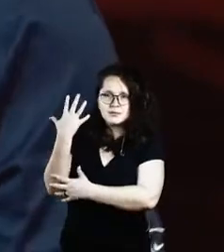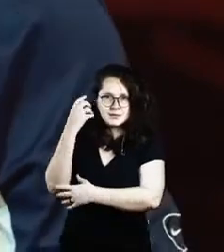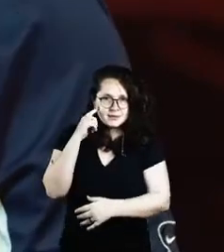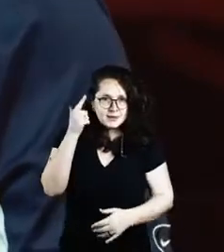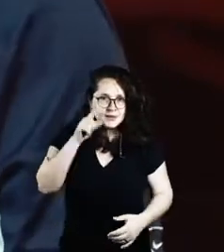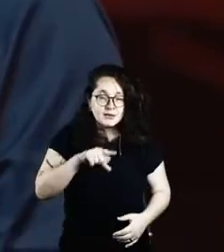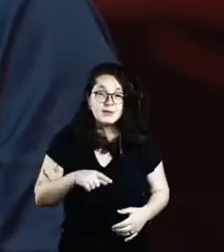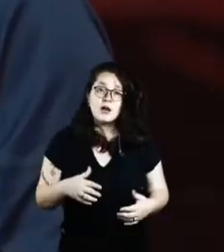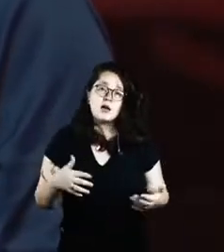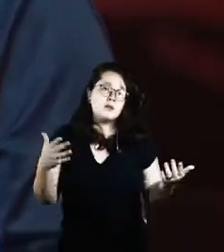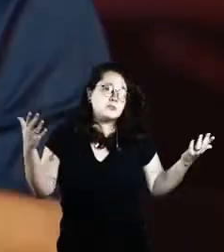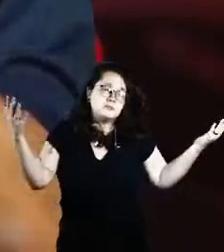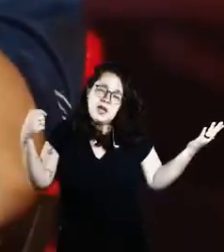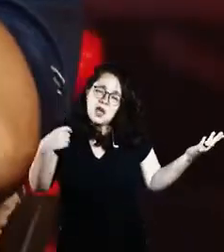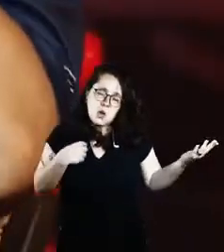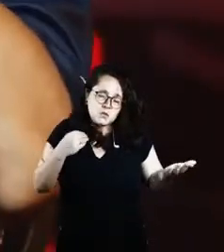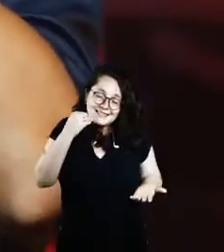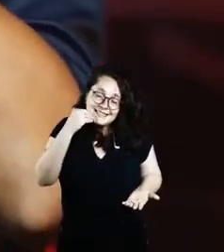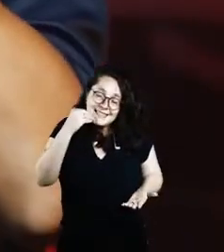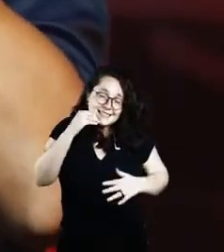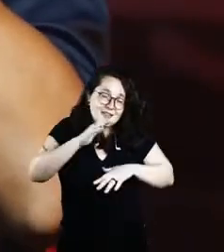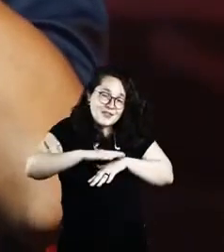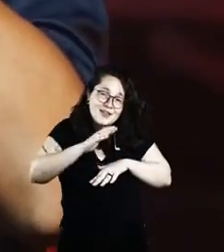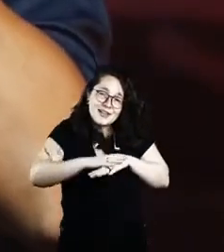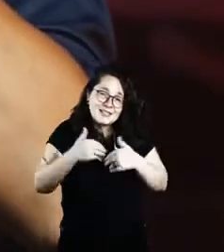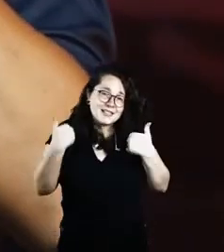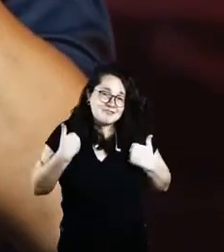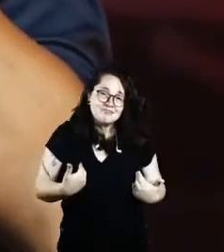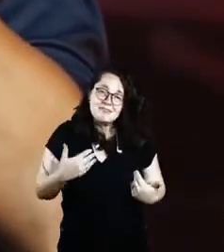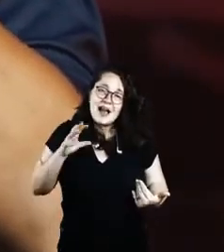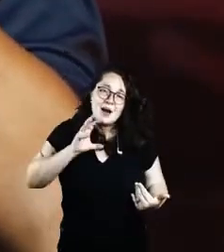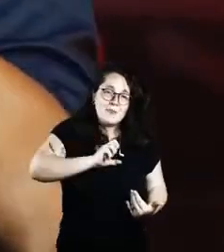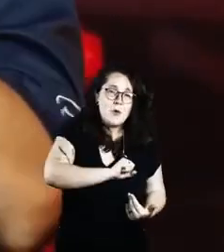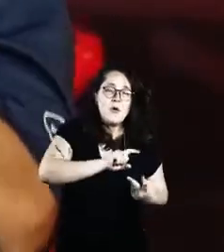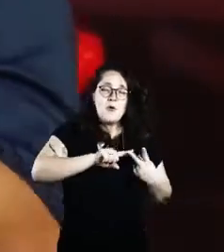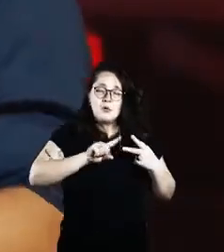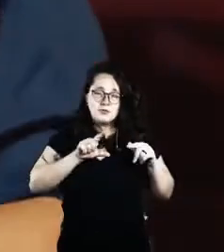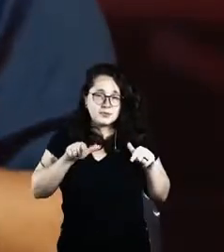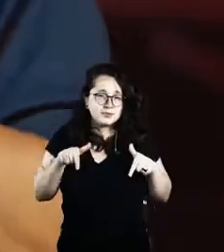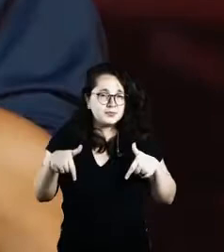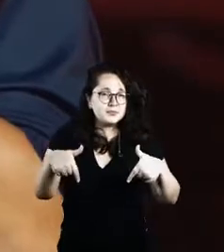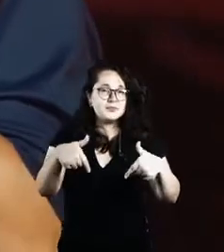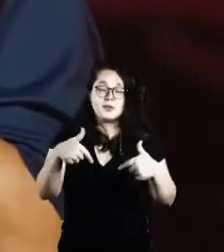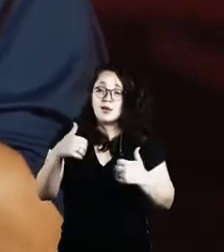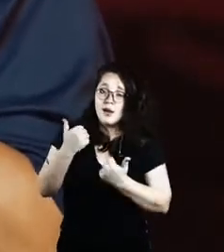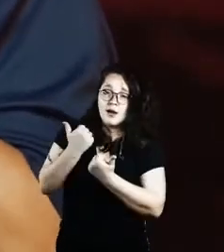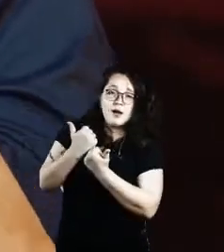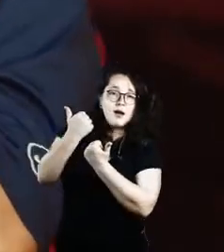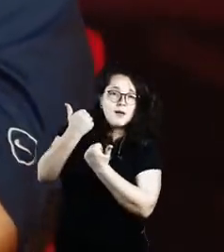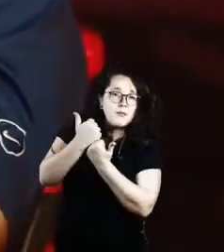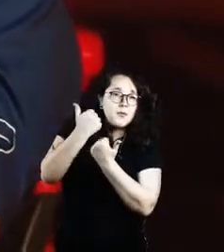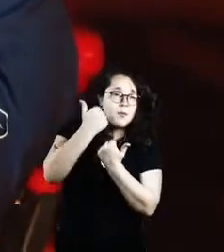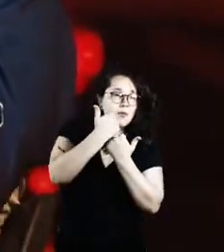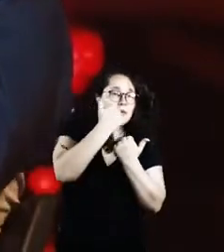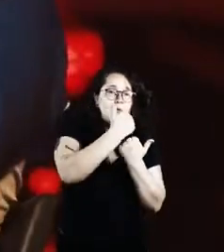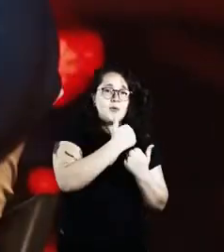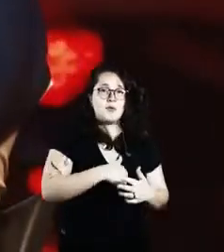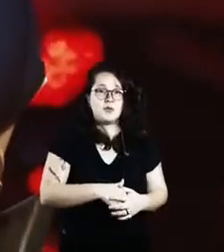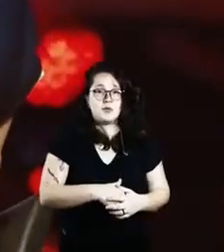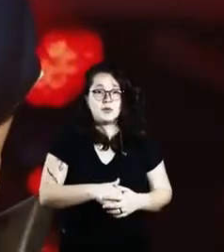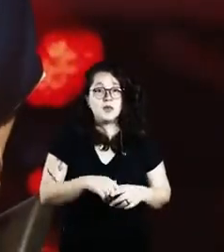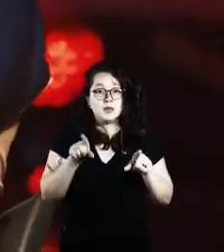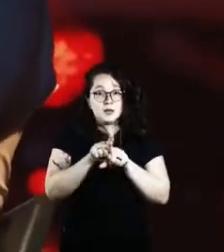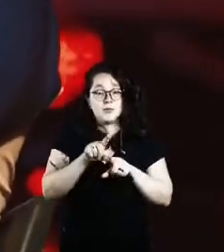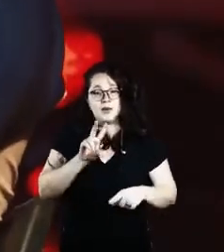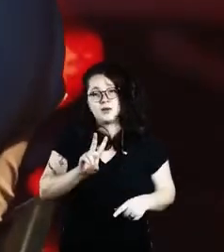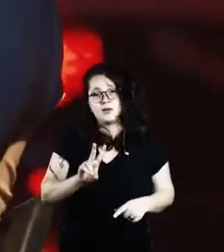a minha parte, o melhor. Com amor, com dedicação, com apoio dos caras, com a vitrine, com a tecnologia